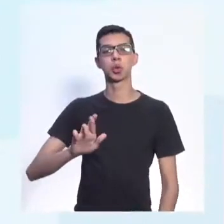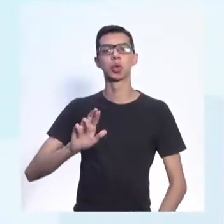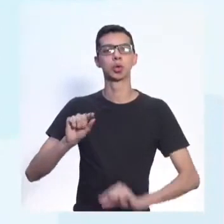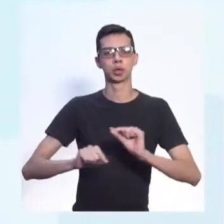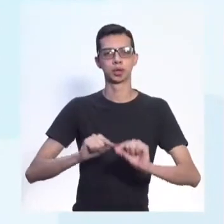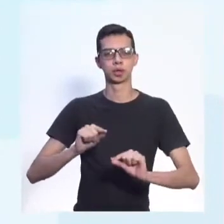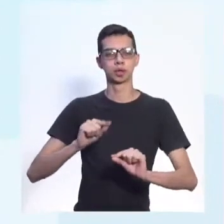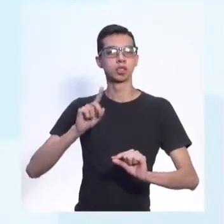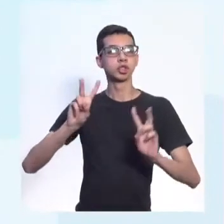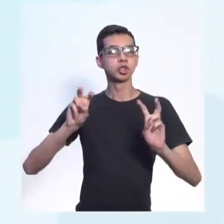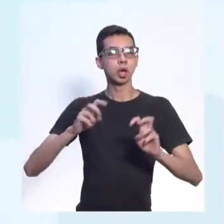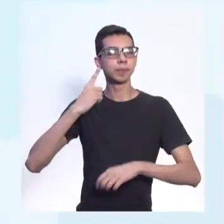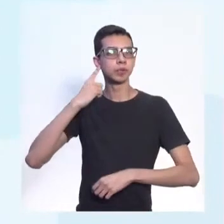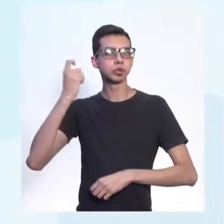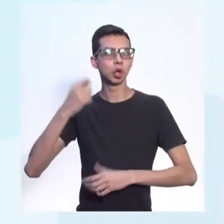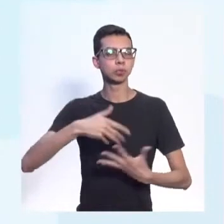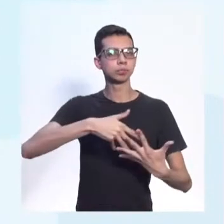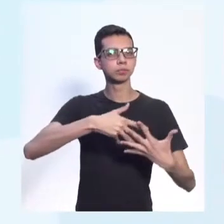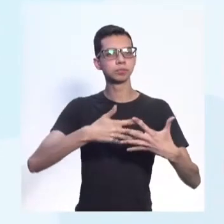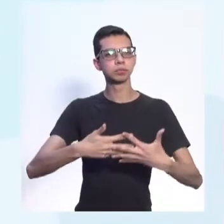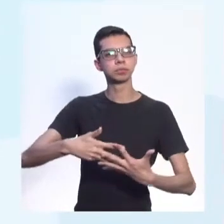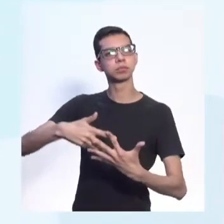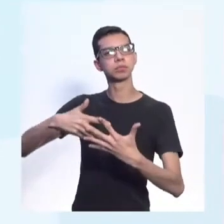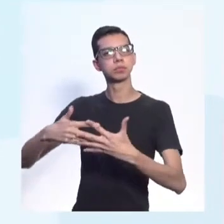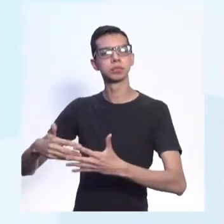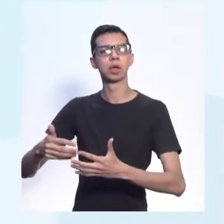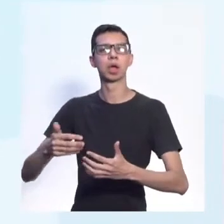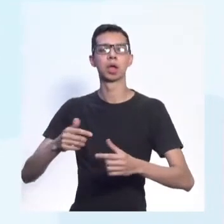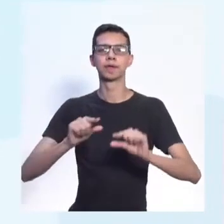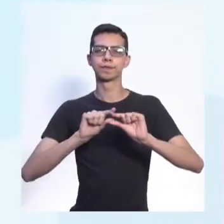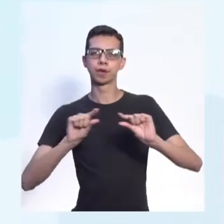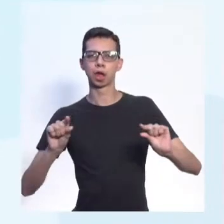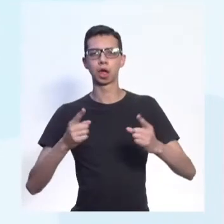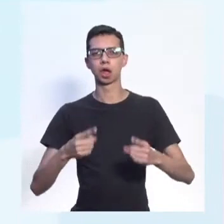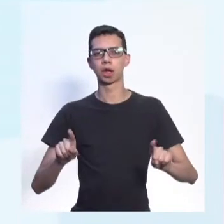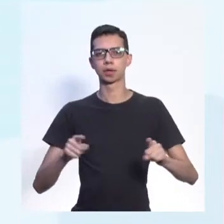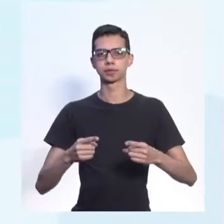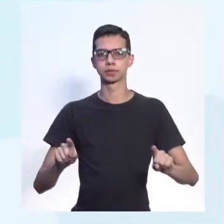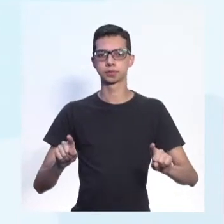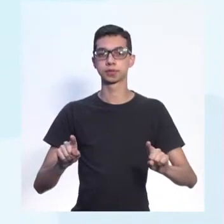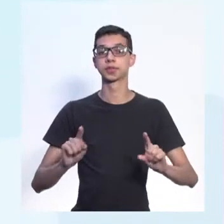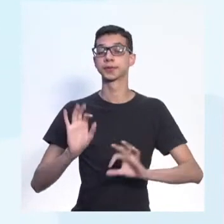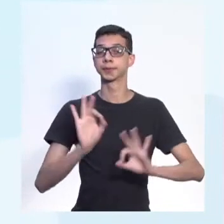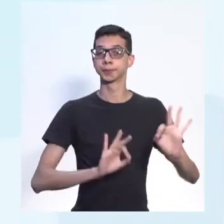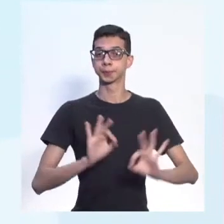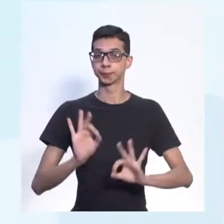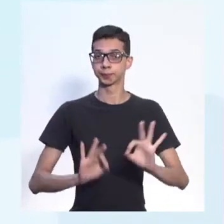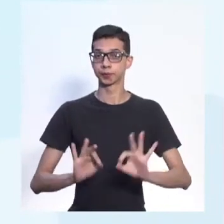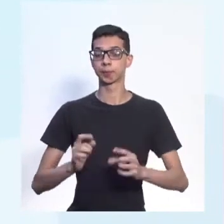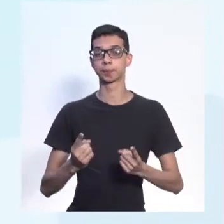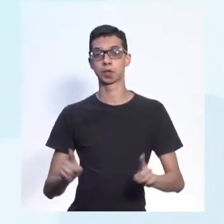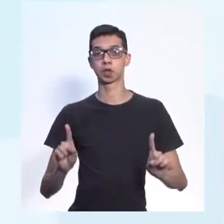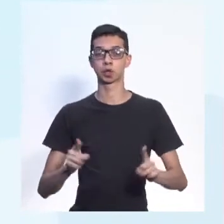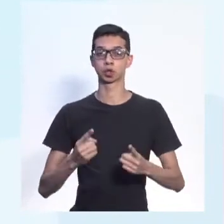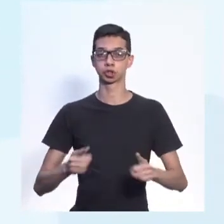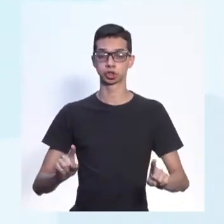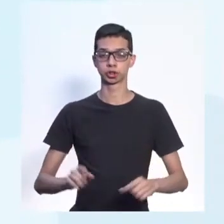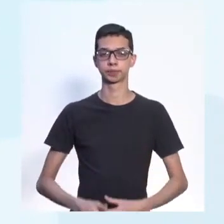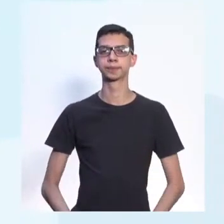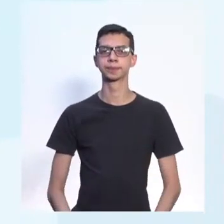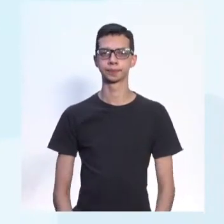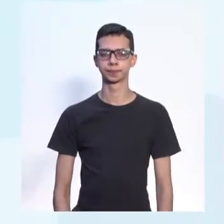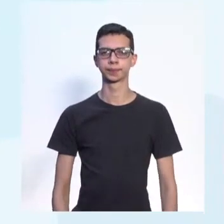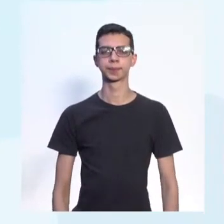arranjos sonoros da canção. Ou seja, trechos, frases musicais específicas e de efeito na melodia, como arranjo para pontes e